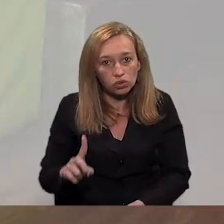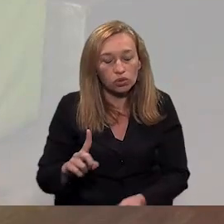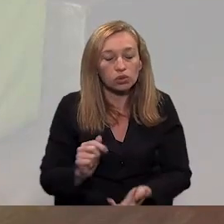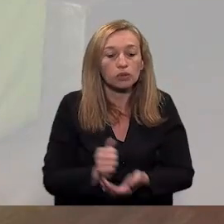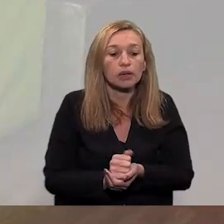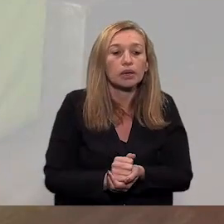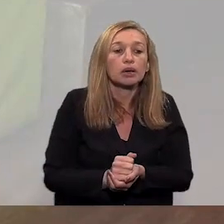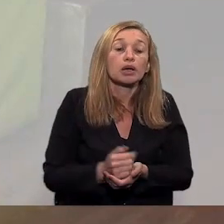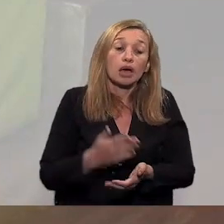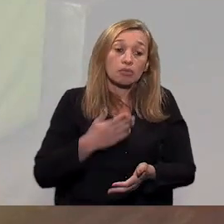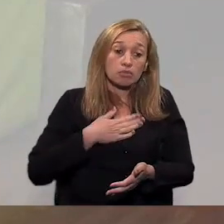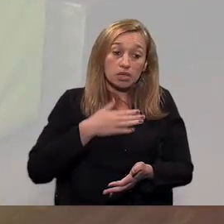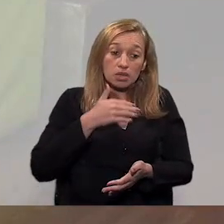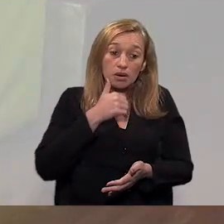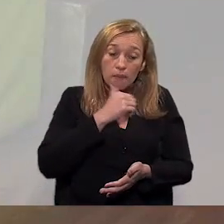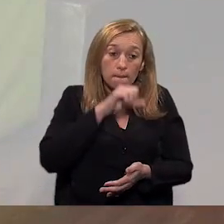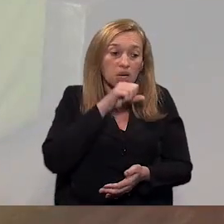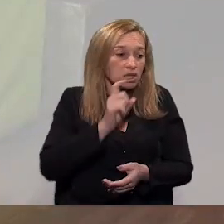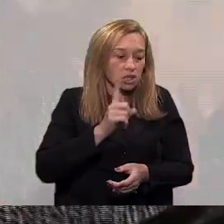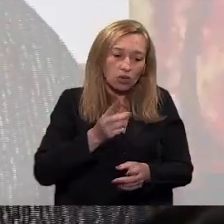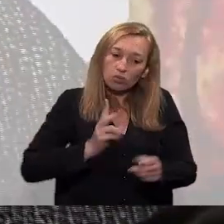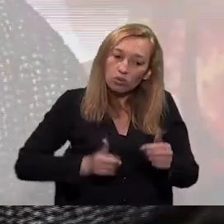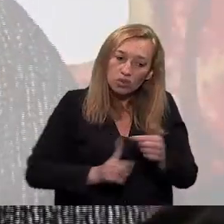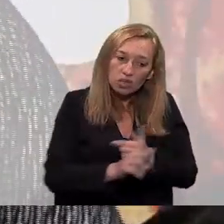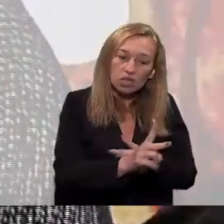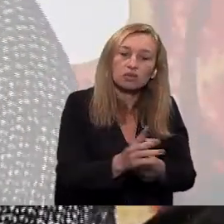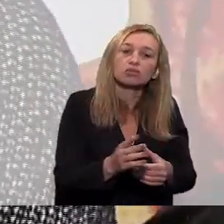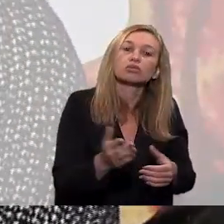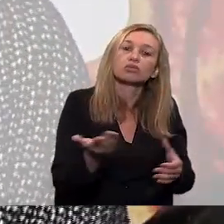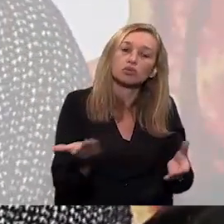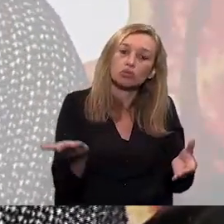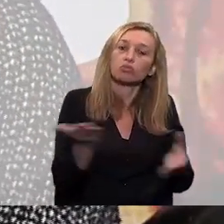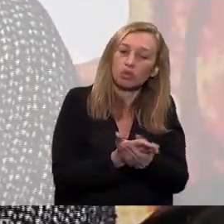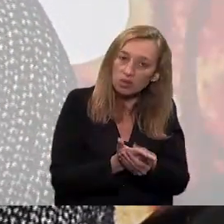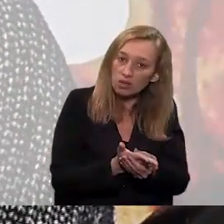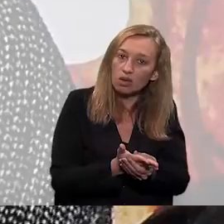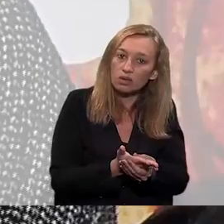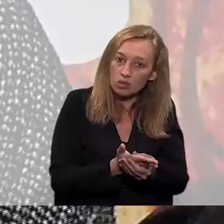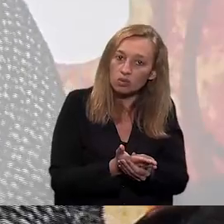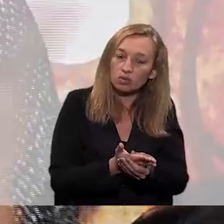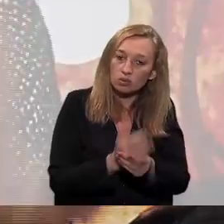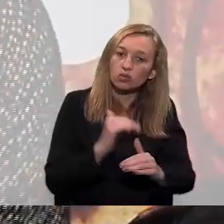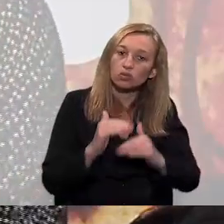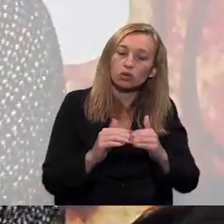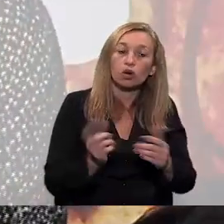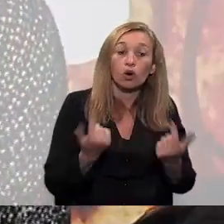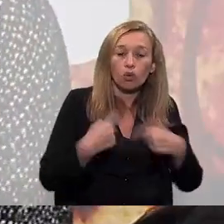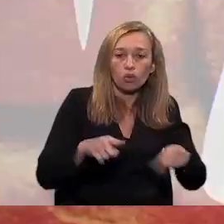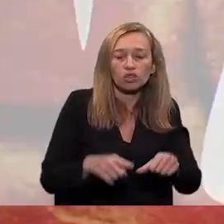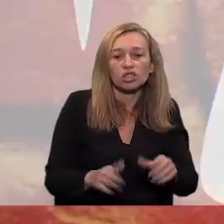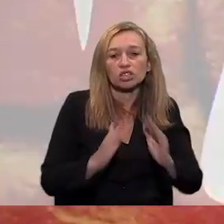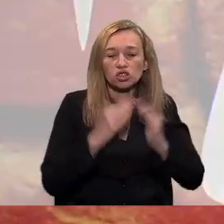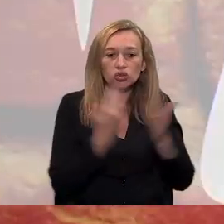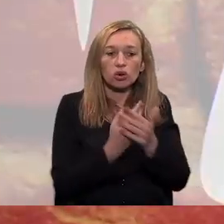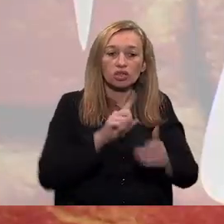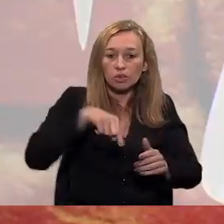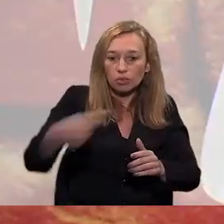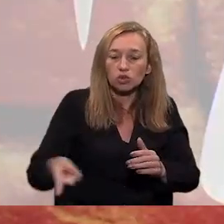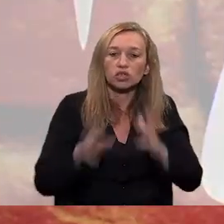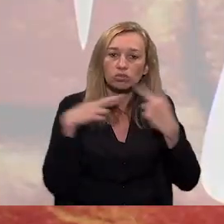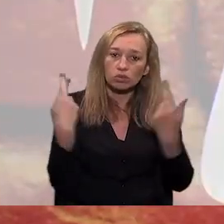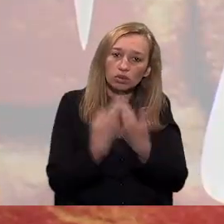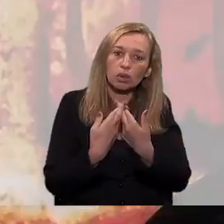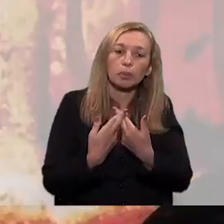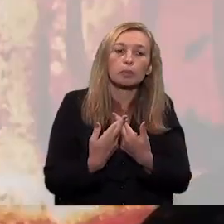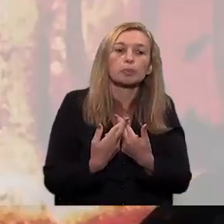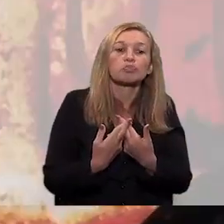a diretora, para que a minha mãe não prosseguisse com a denúncia, com o processo contra a escola. Uhum. E aí, após